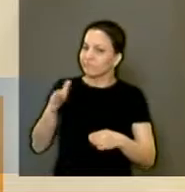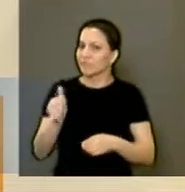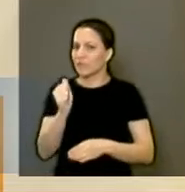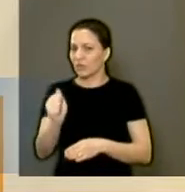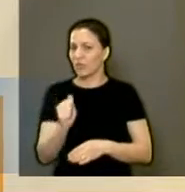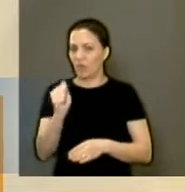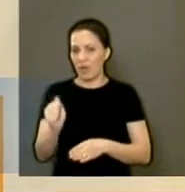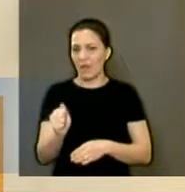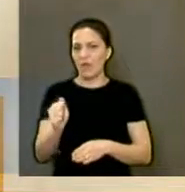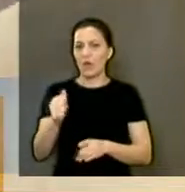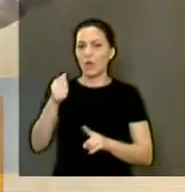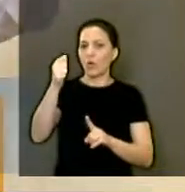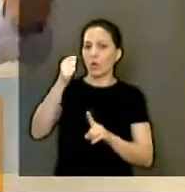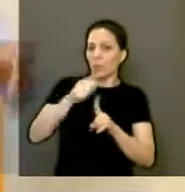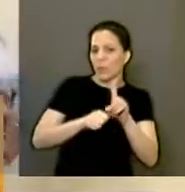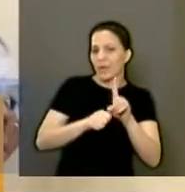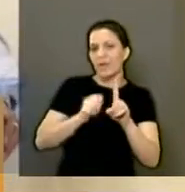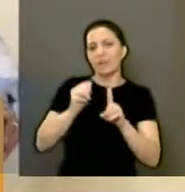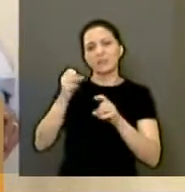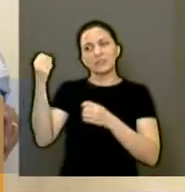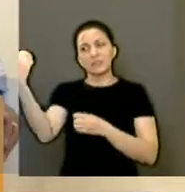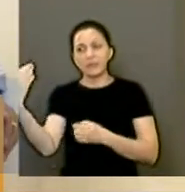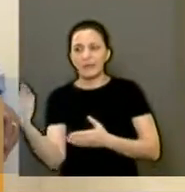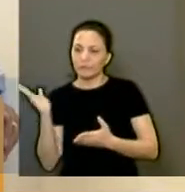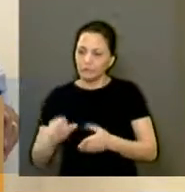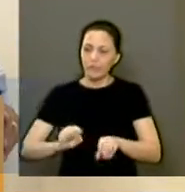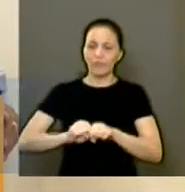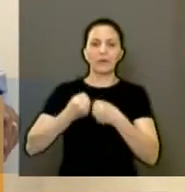pois há um mês atrás já está quebrado